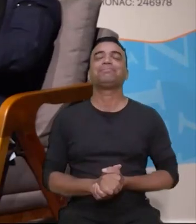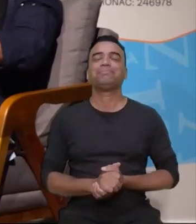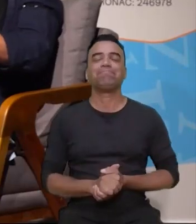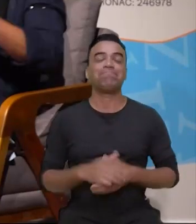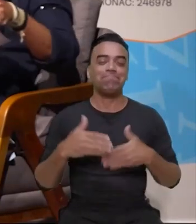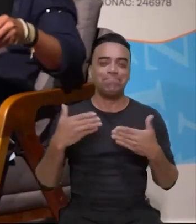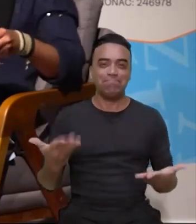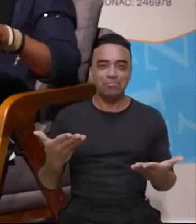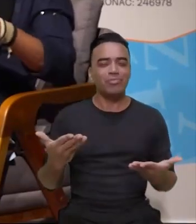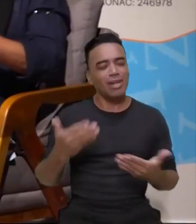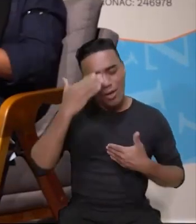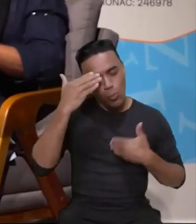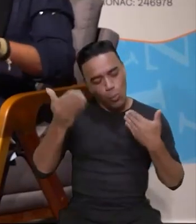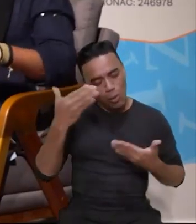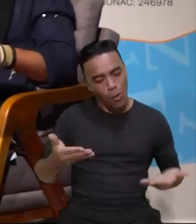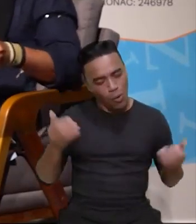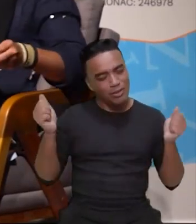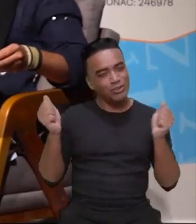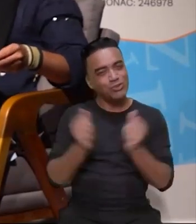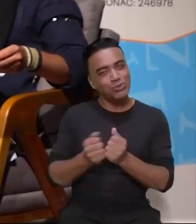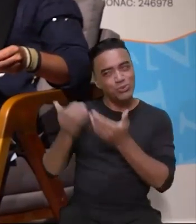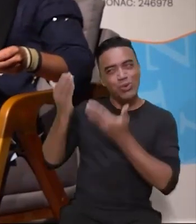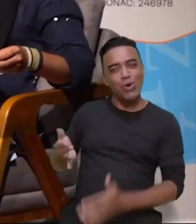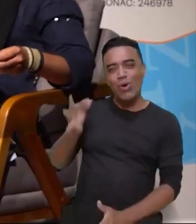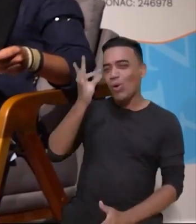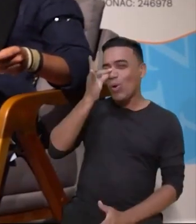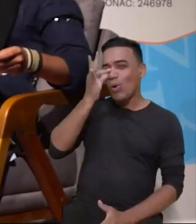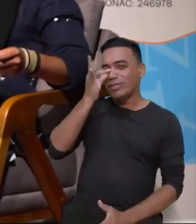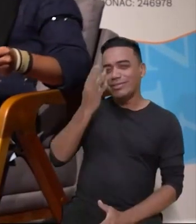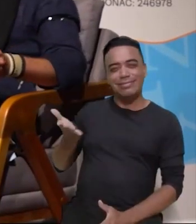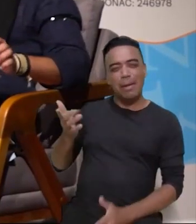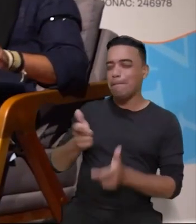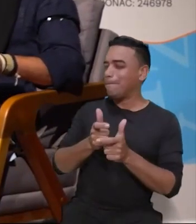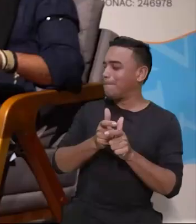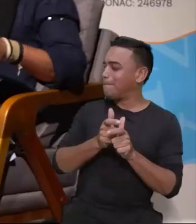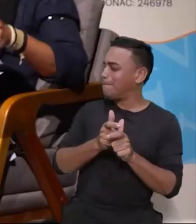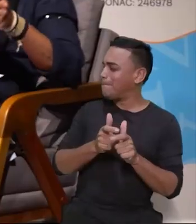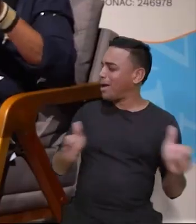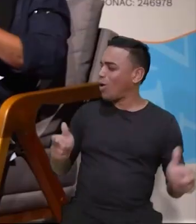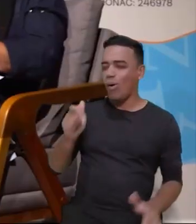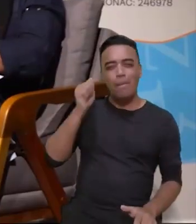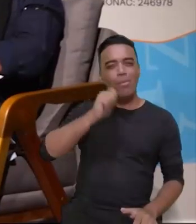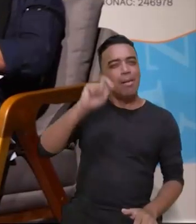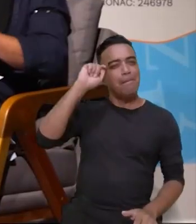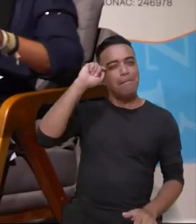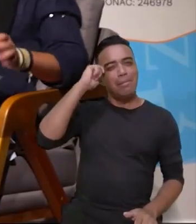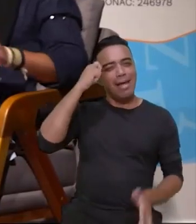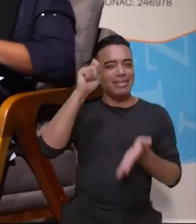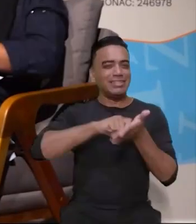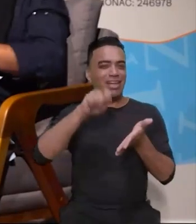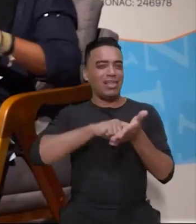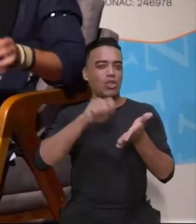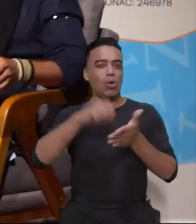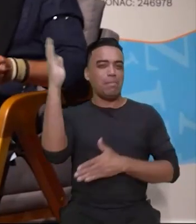Gente, é uma honra estar aqui com a Conceição, a maior escritora brasileira.